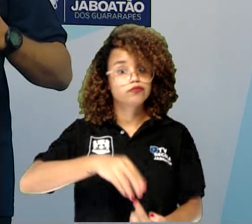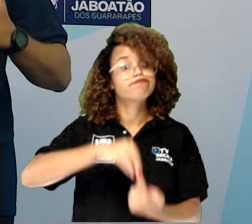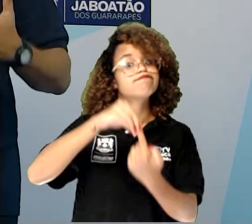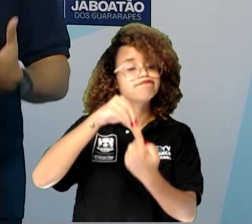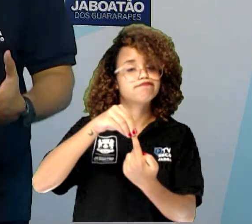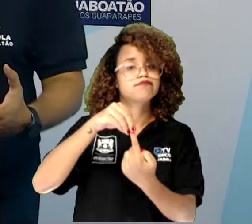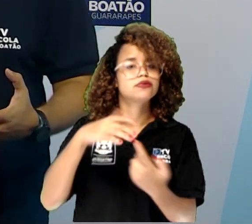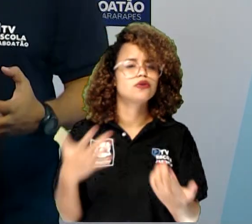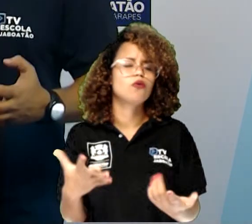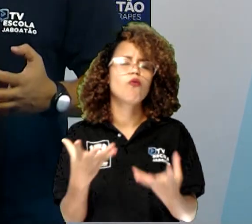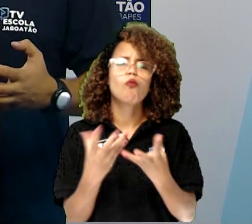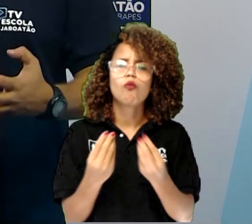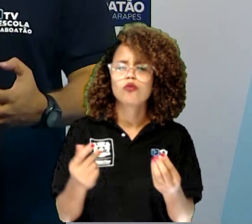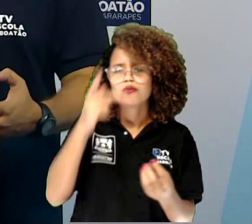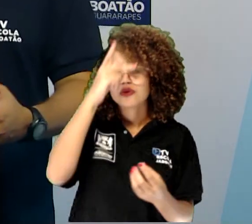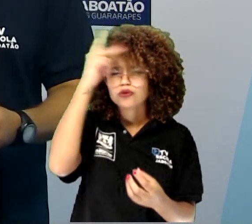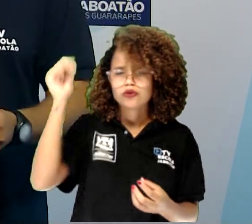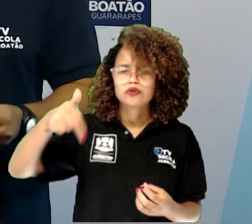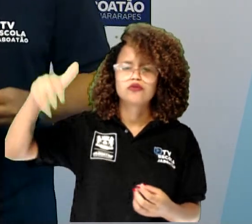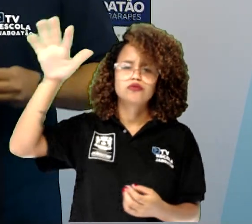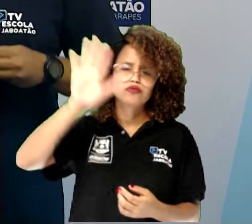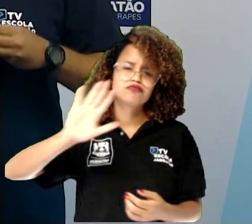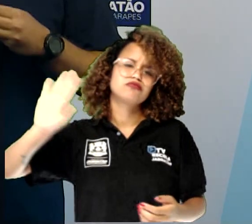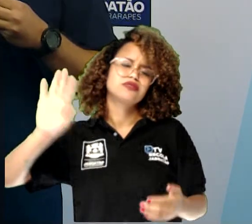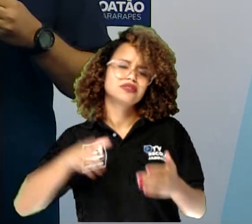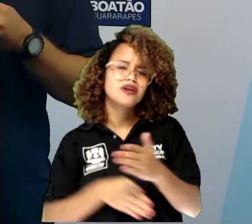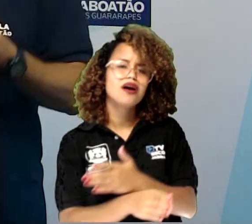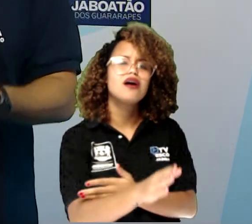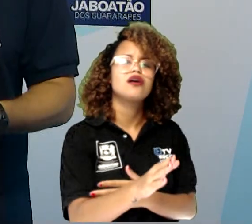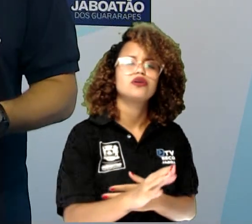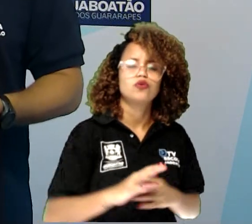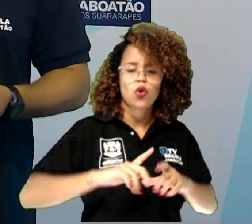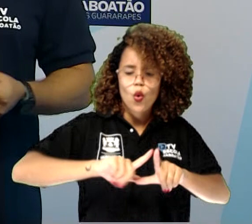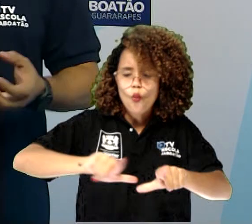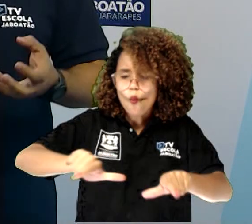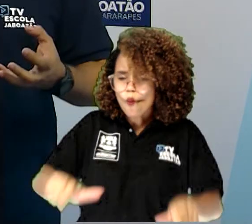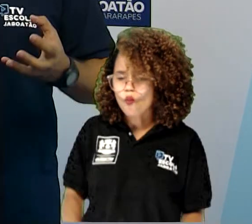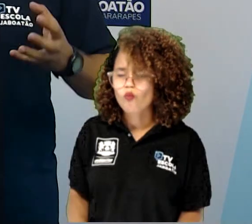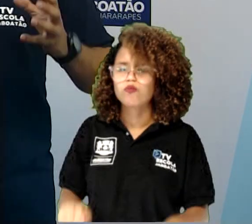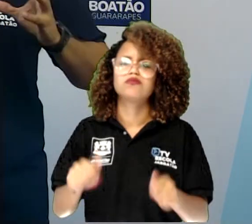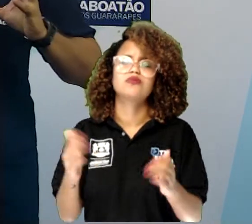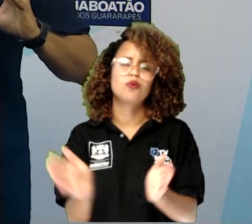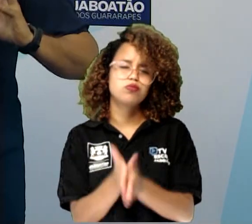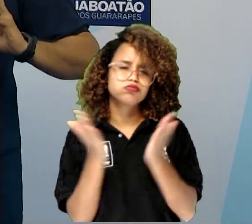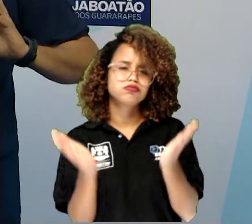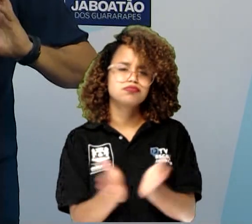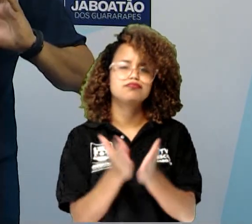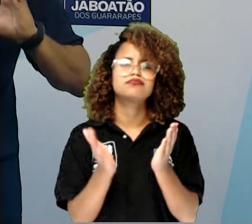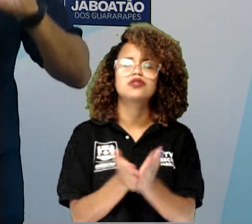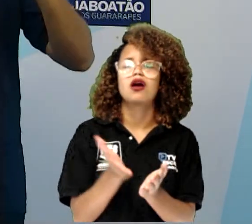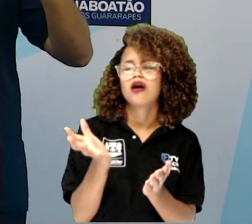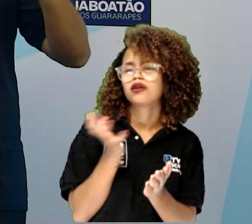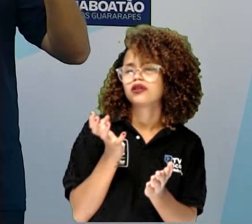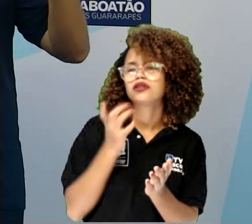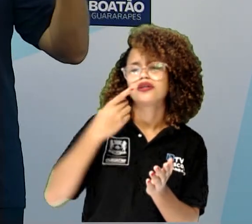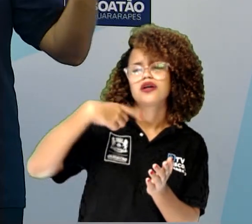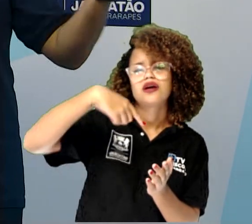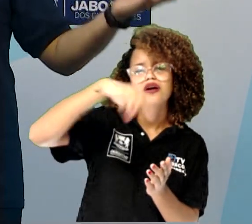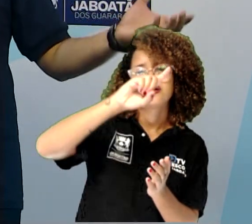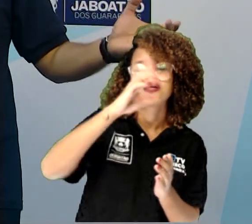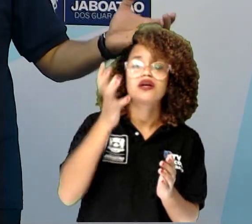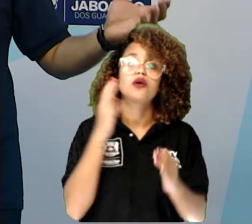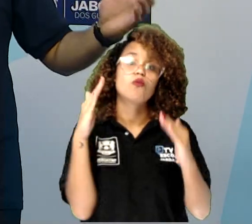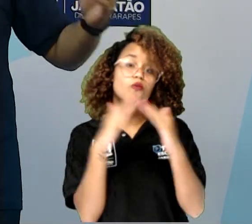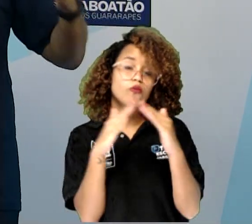muitos nordestinos, fugindo da seca, fugindo da pobreza, acabavam alimentando esse sonho de morar em